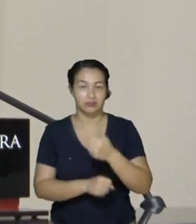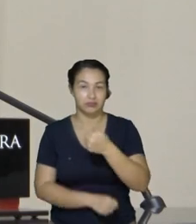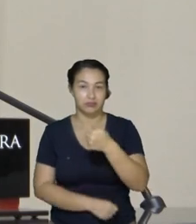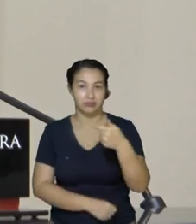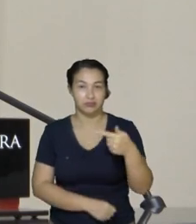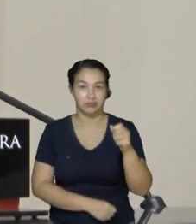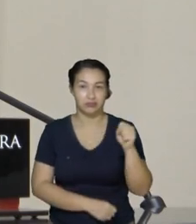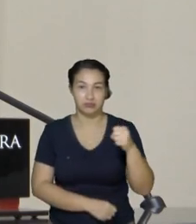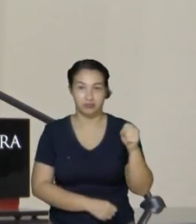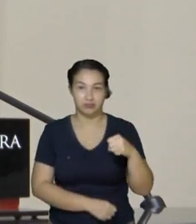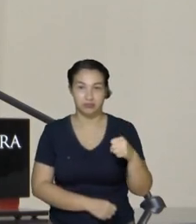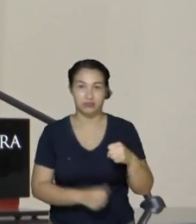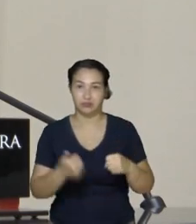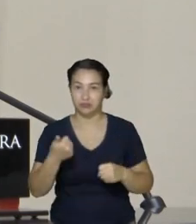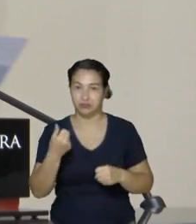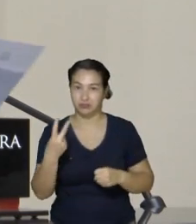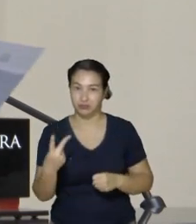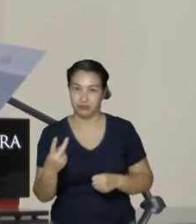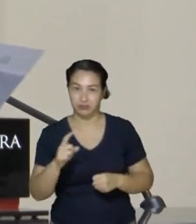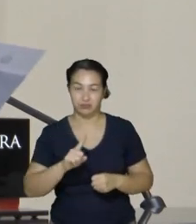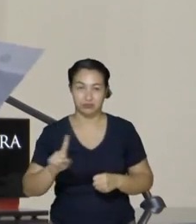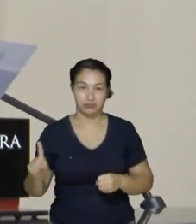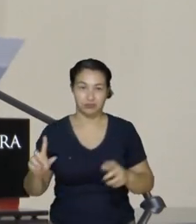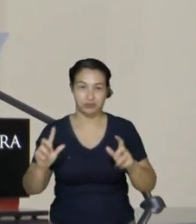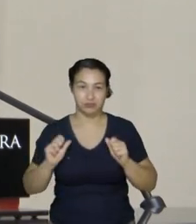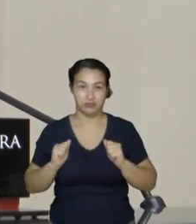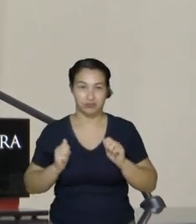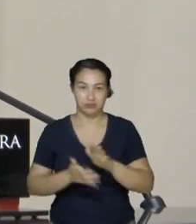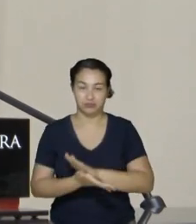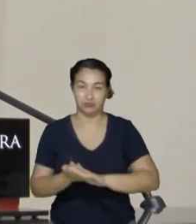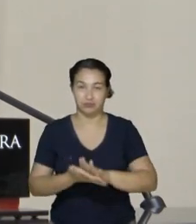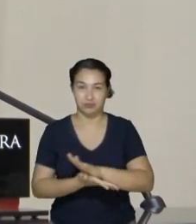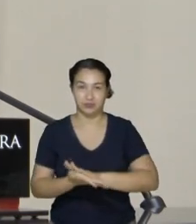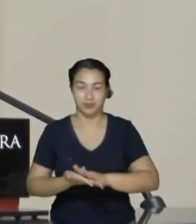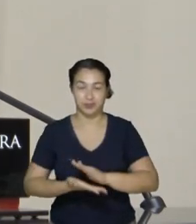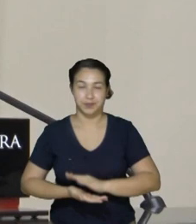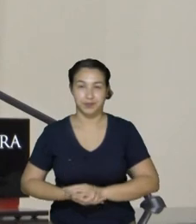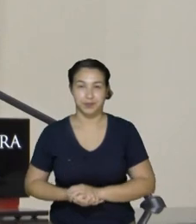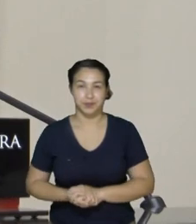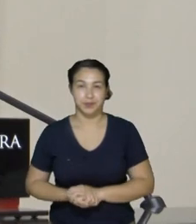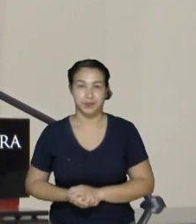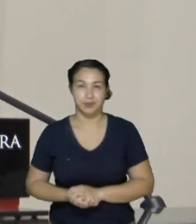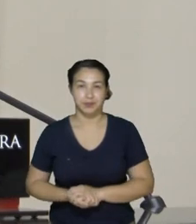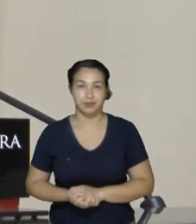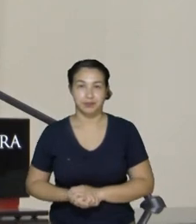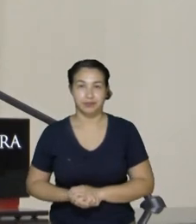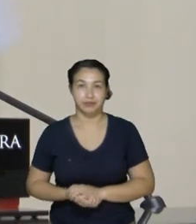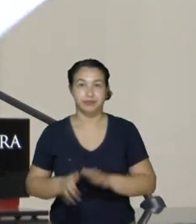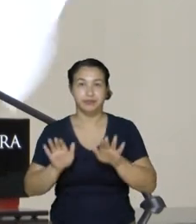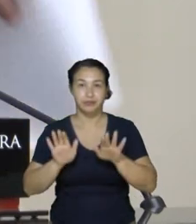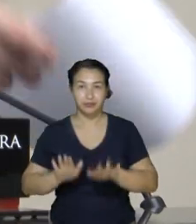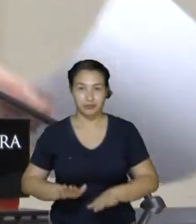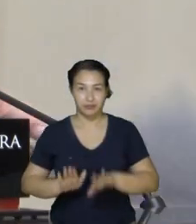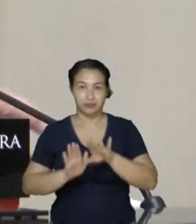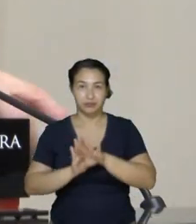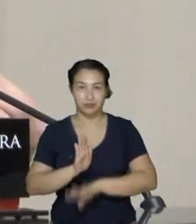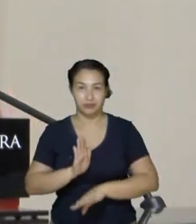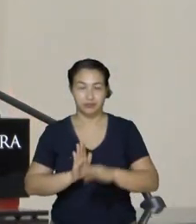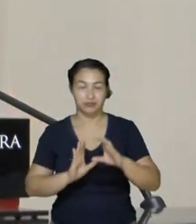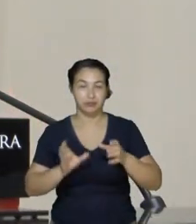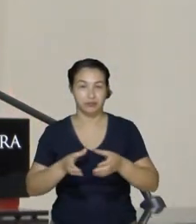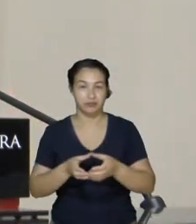sim, 12 votos não e nenhuma abstenção. Foi mantido o veto